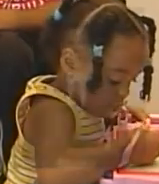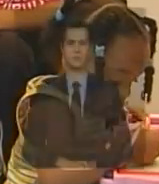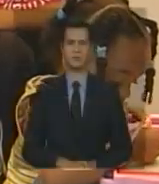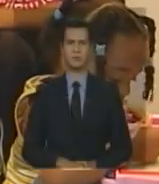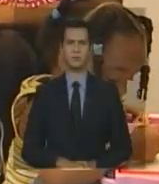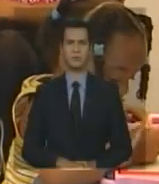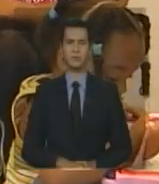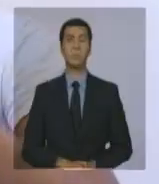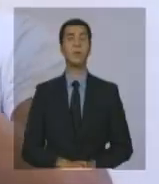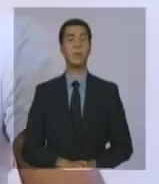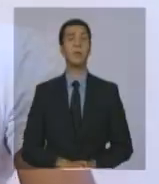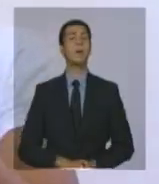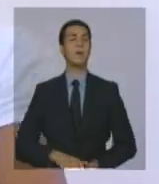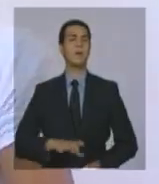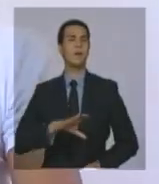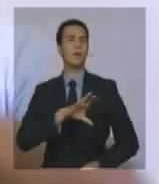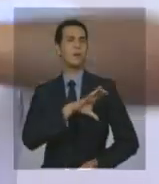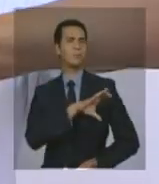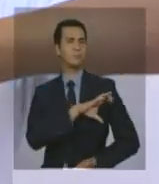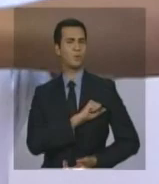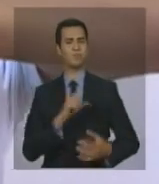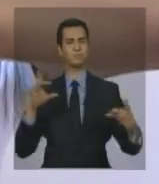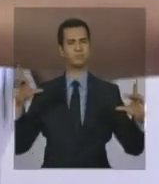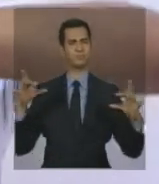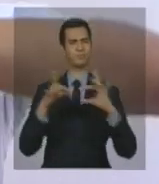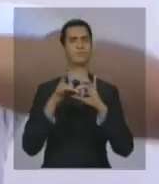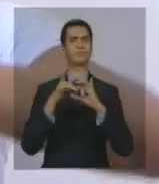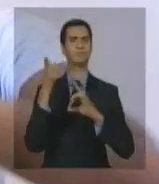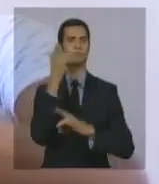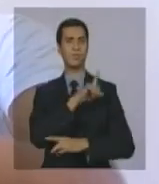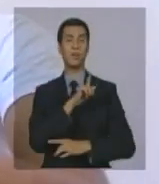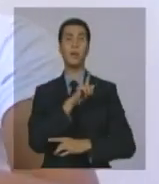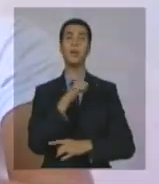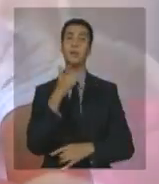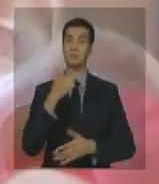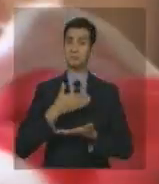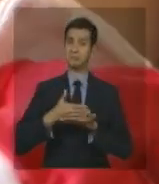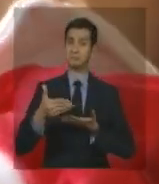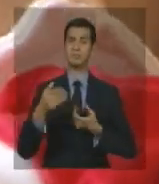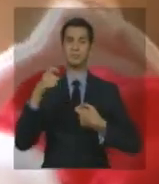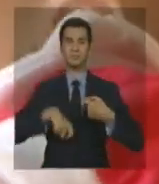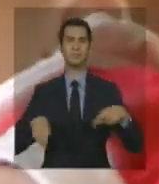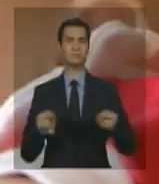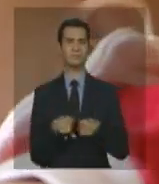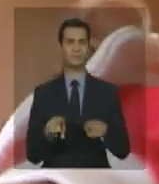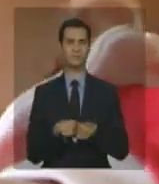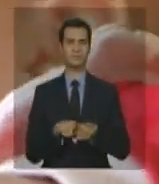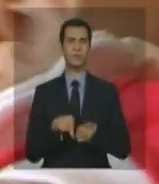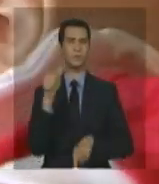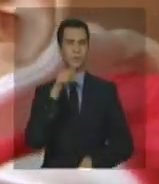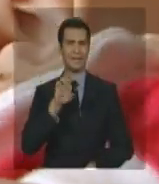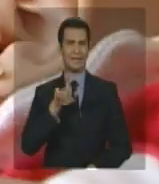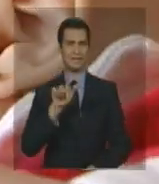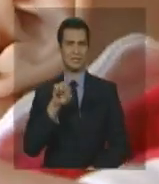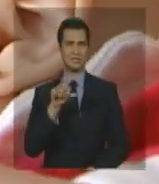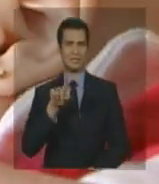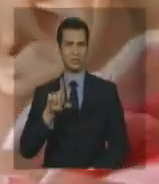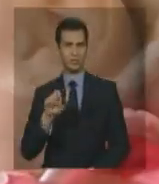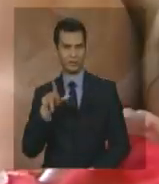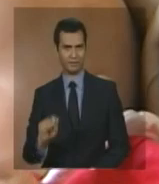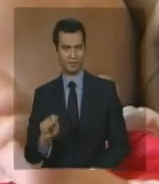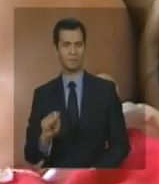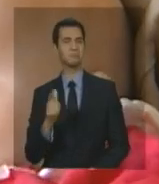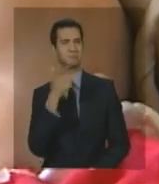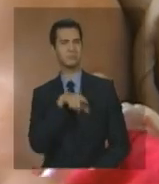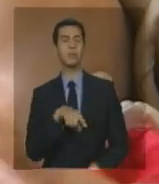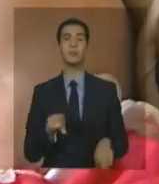Chegada do amor, descobriram a sexualidade, como a Elisângela. E experimentam a fertilidade, como